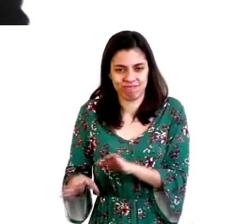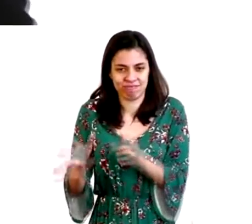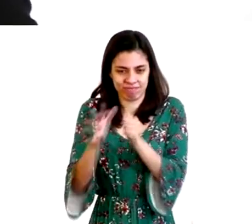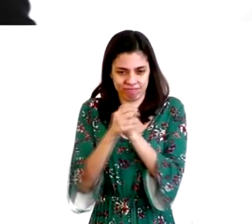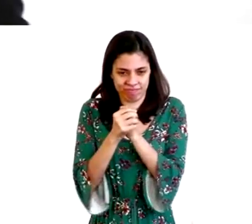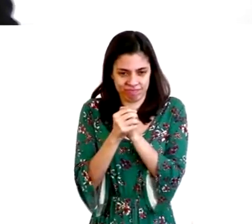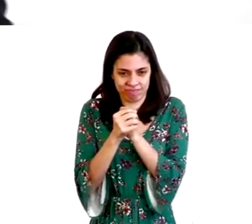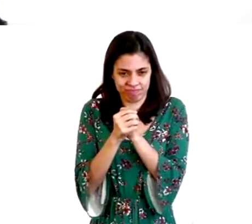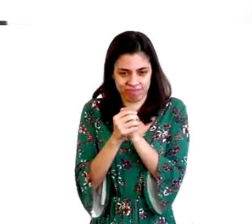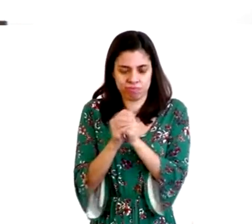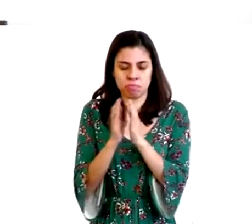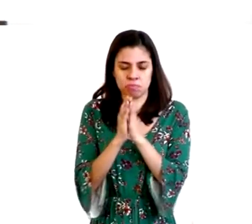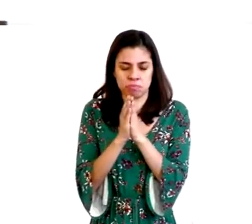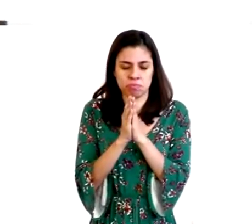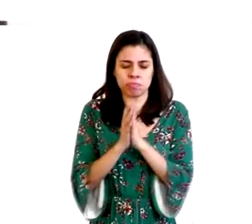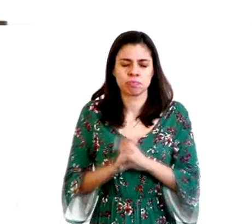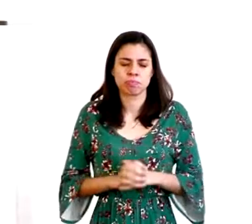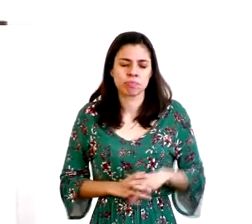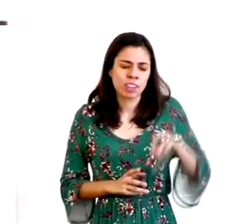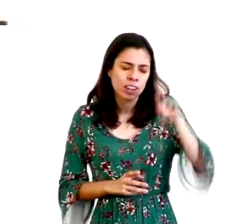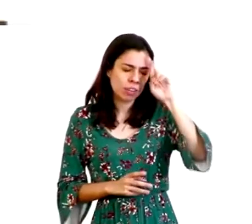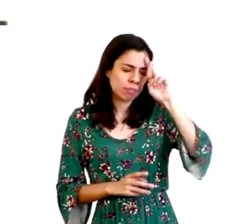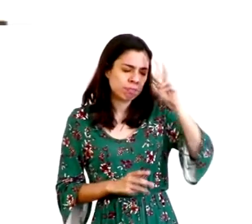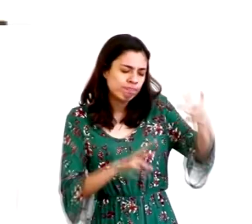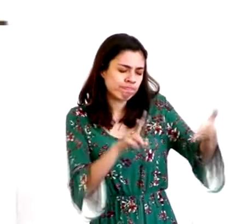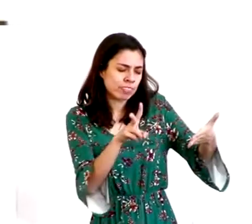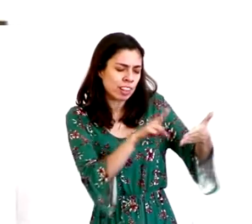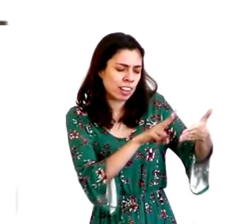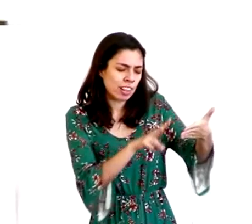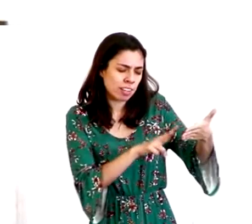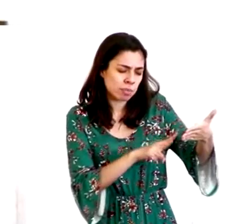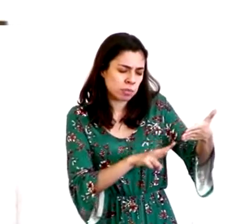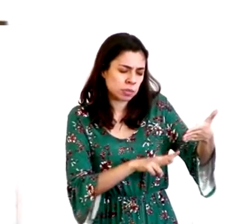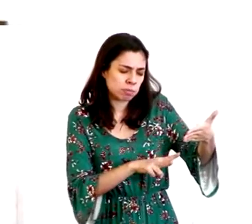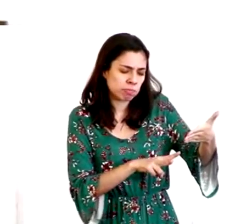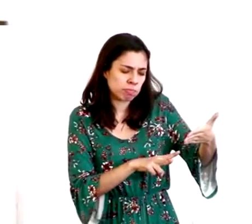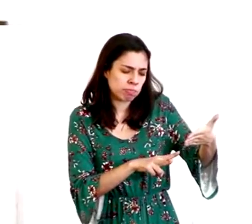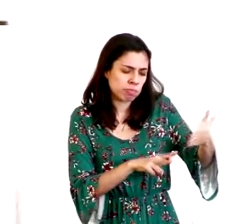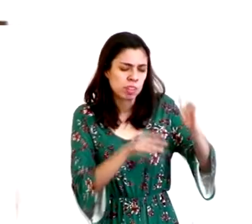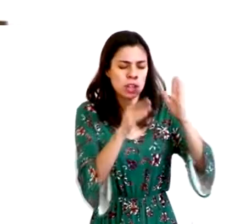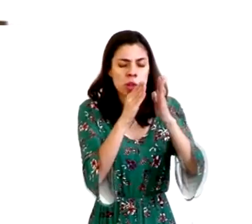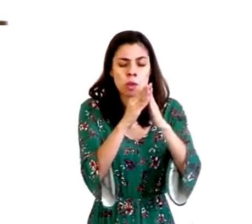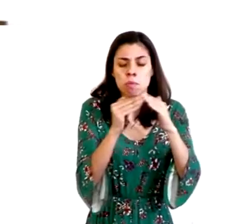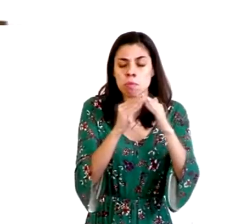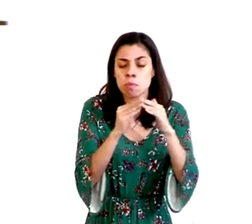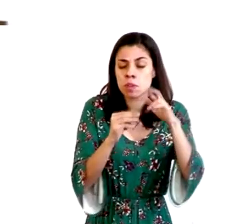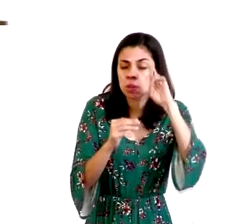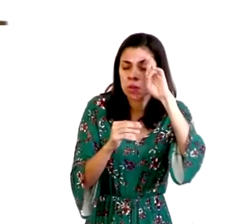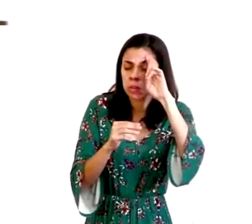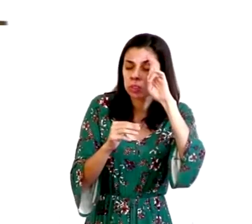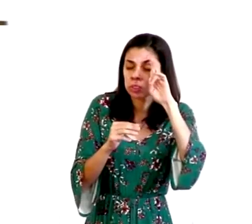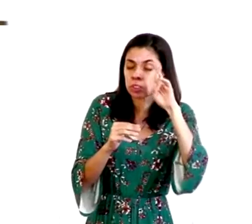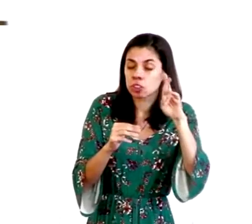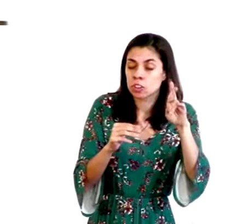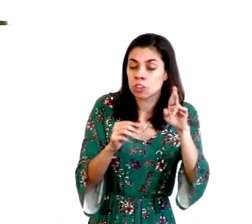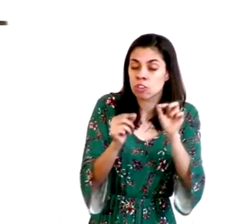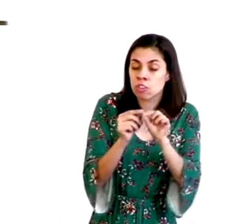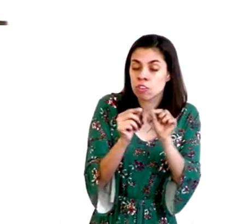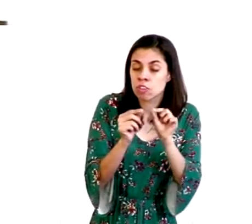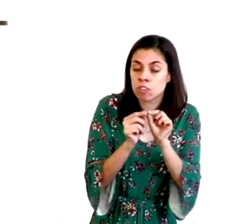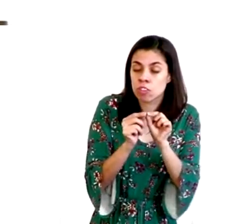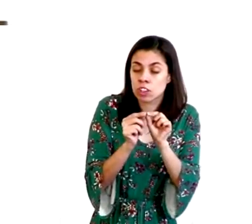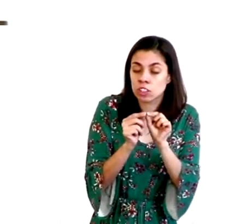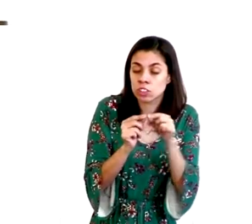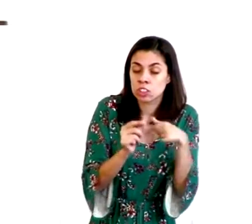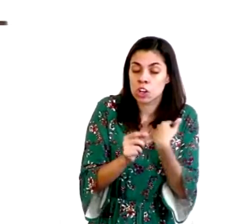palavra. Te pedimos que o Senhor encarecidamente abra os nossos olhos e os nossos ouvidos